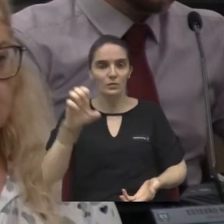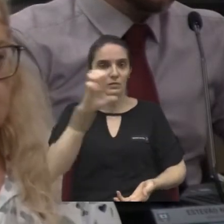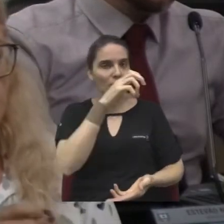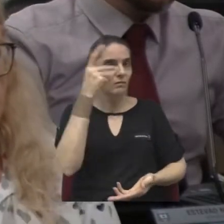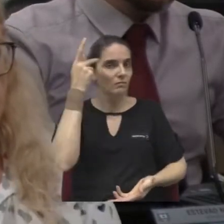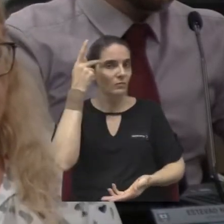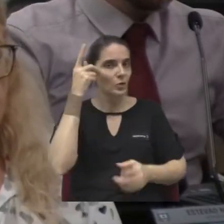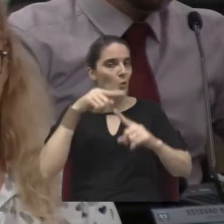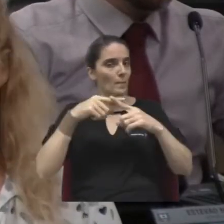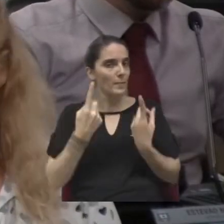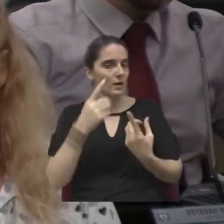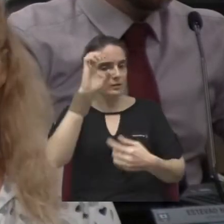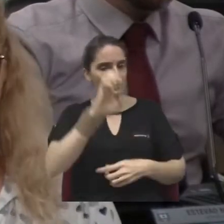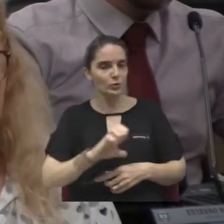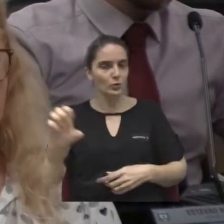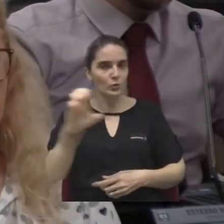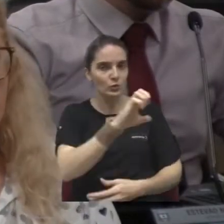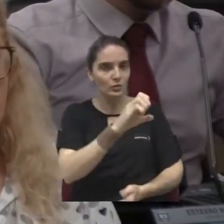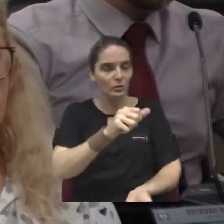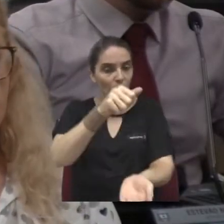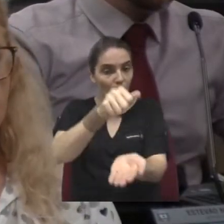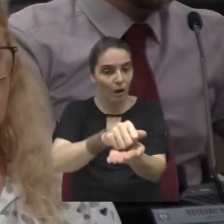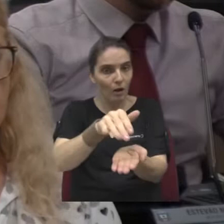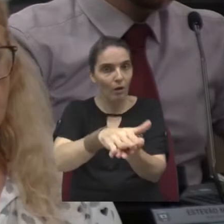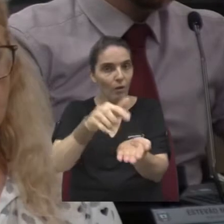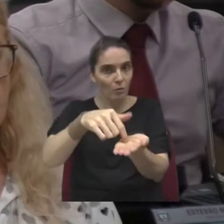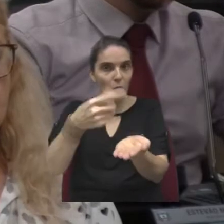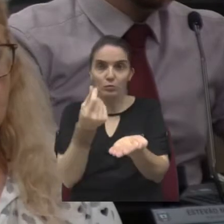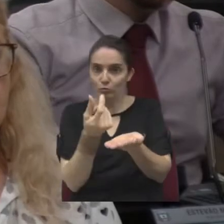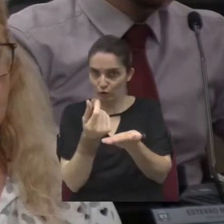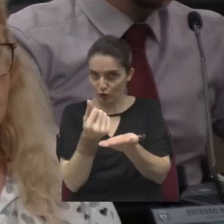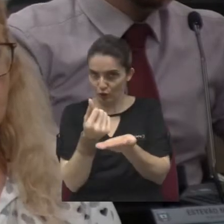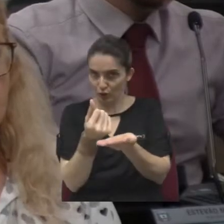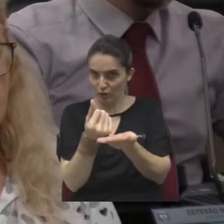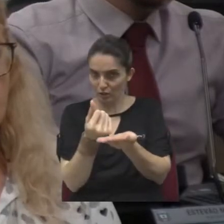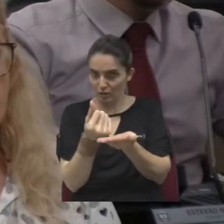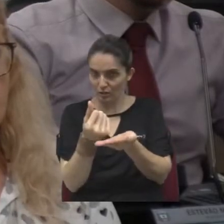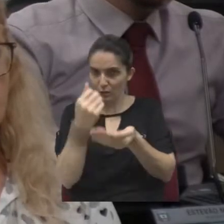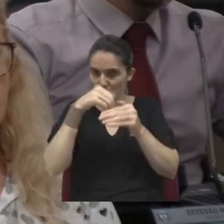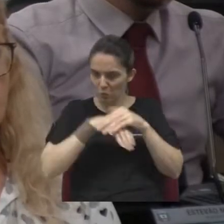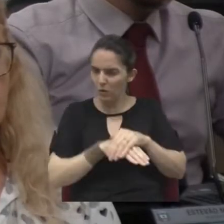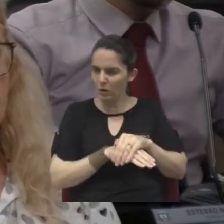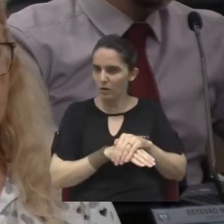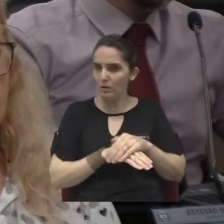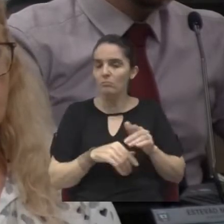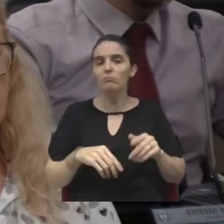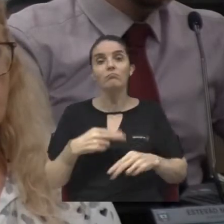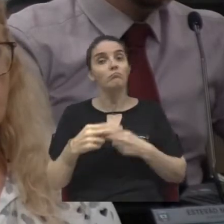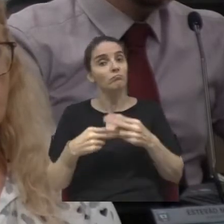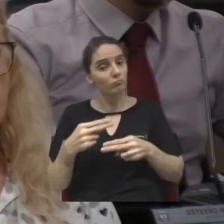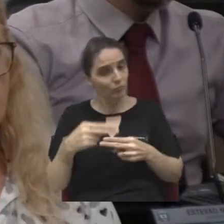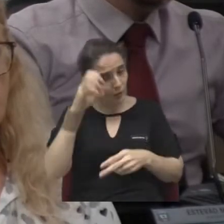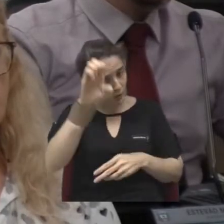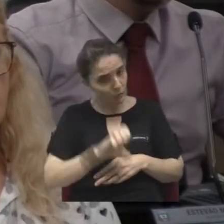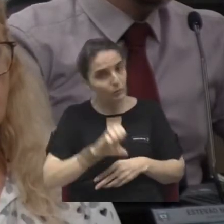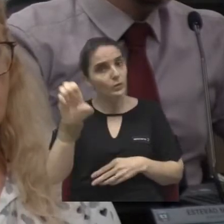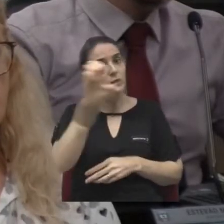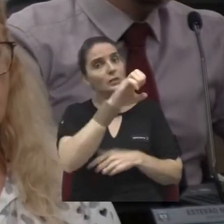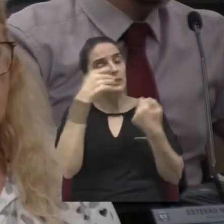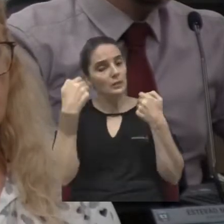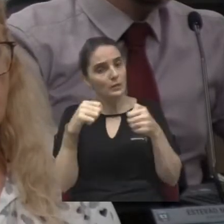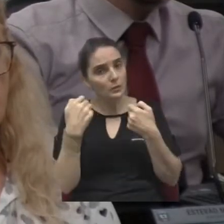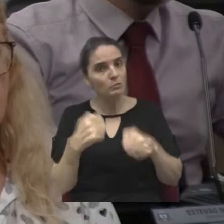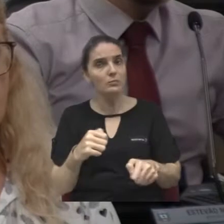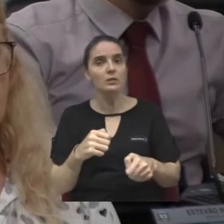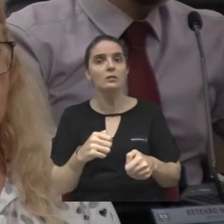multas dos munícipes, então, logicamente, o Estado também tem que dar a segurança necessária. E é esse